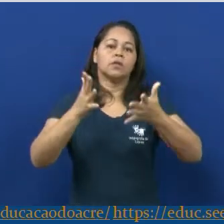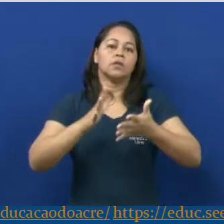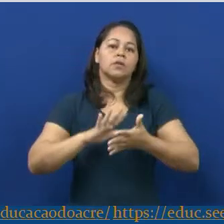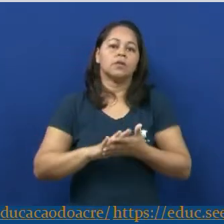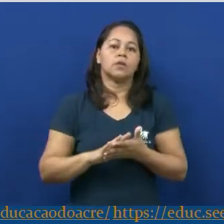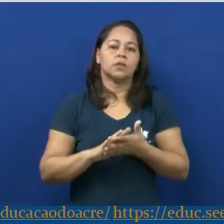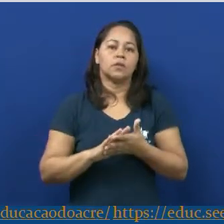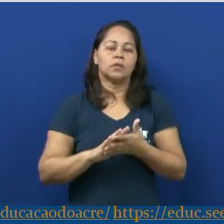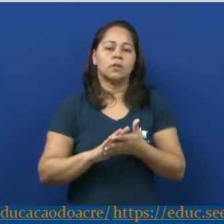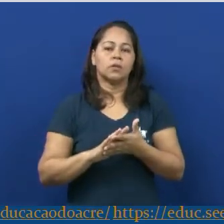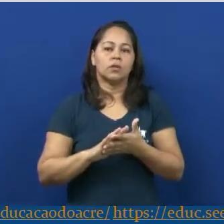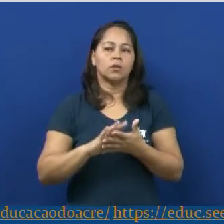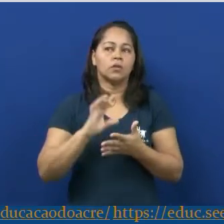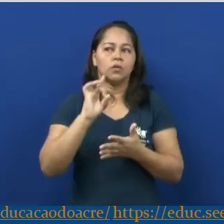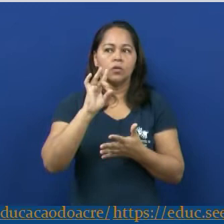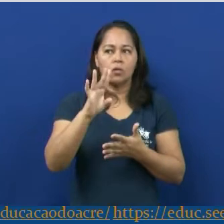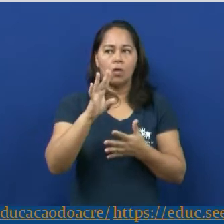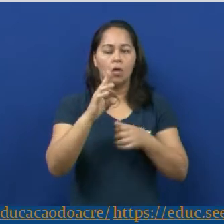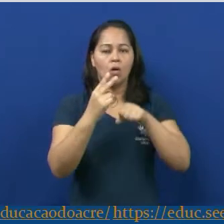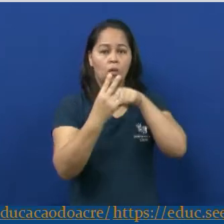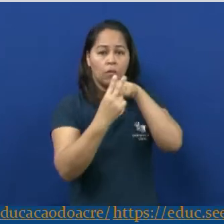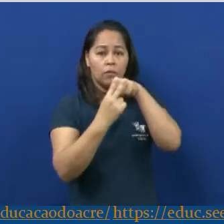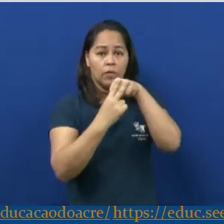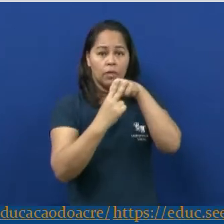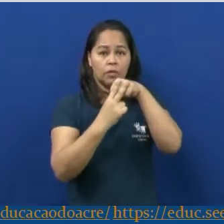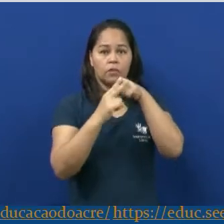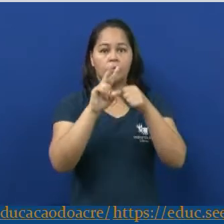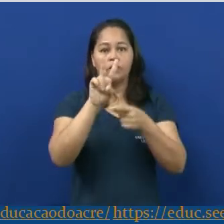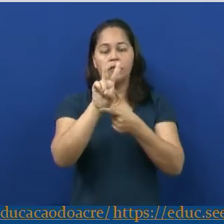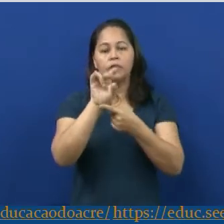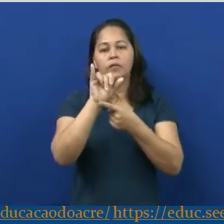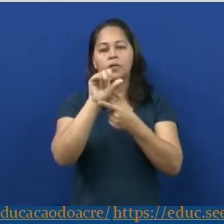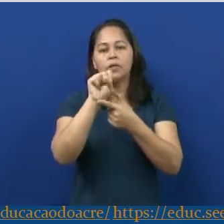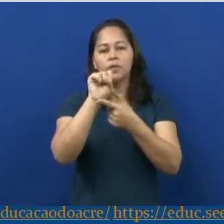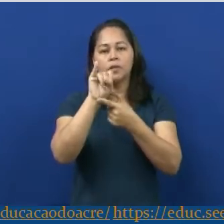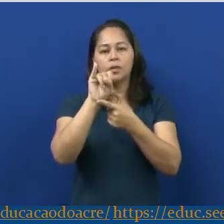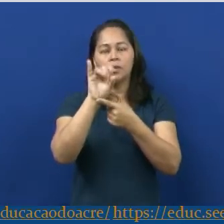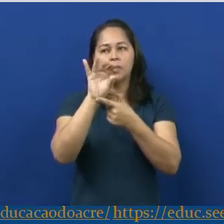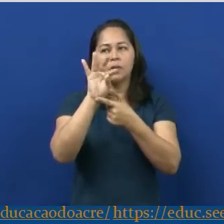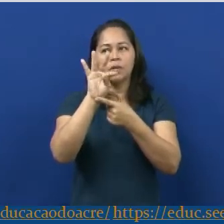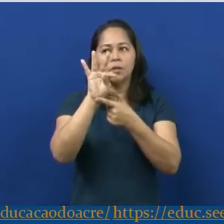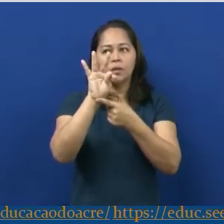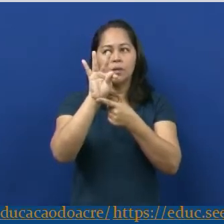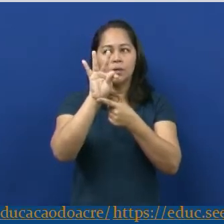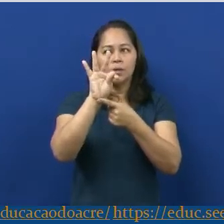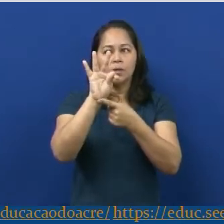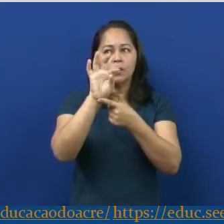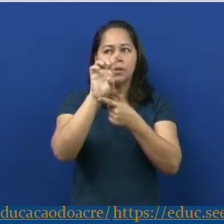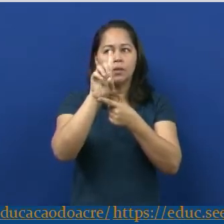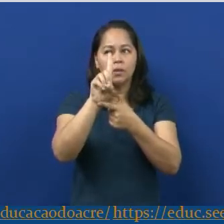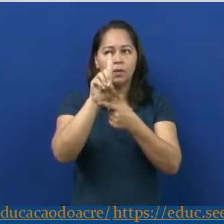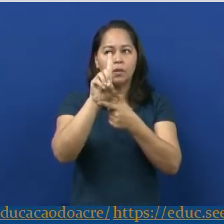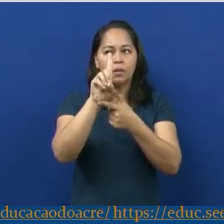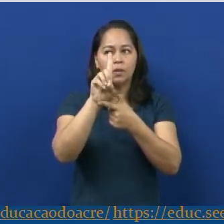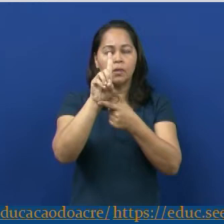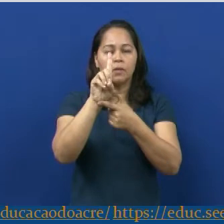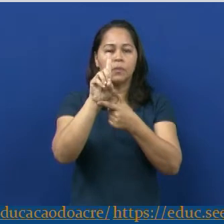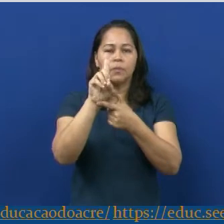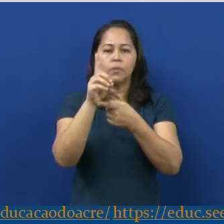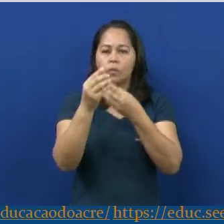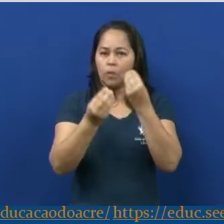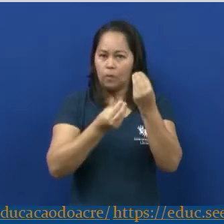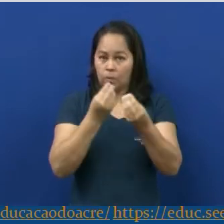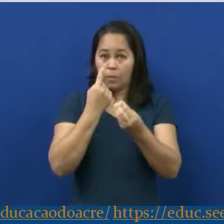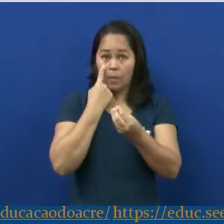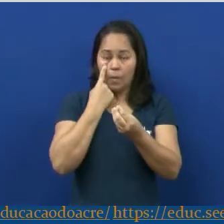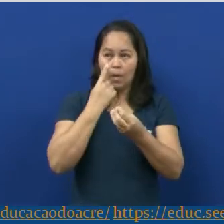naquela imagem só o verbo ver gente e eu coloquei ele na forma particípio que assim que a gente vai montar